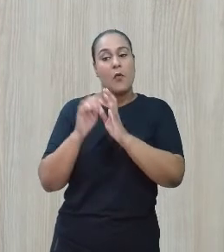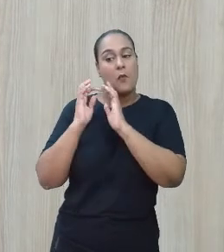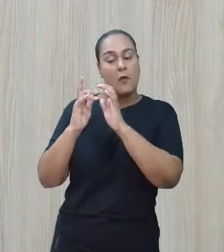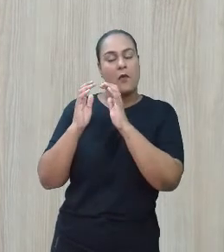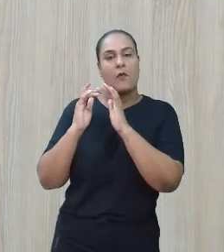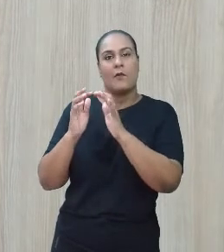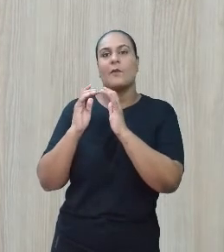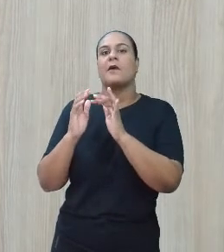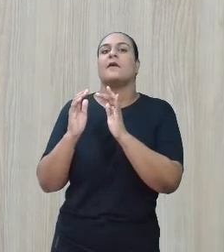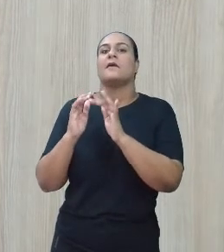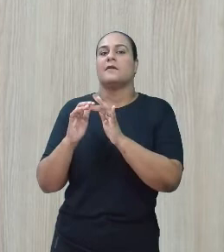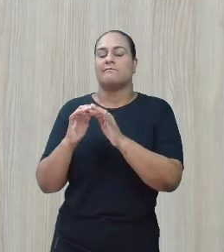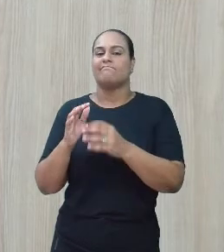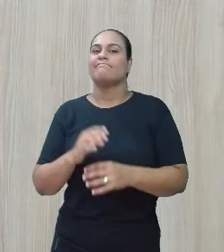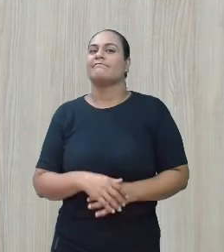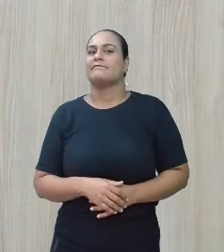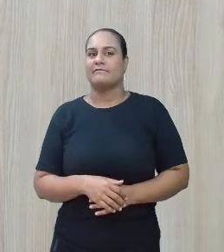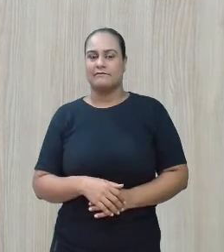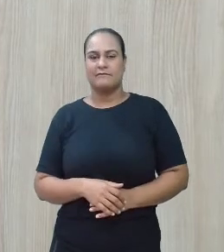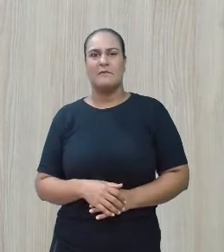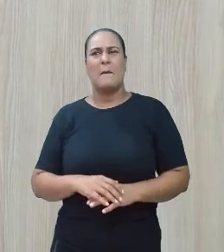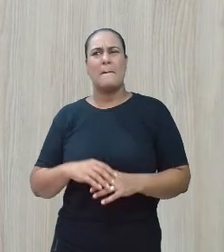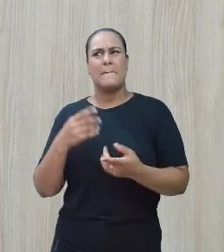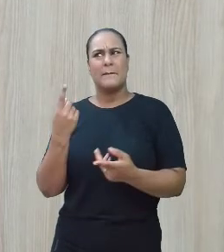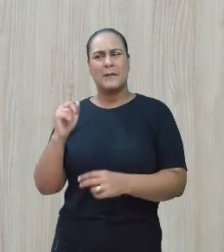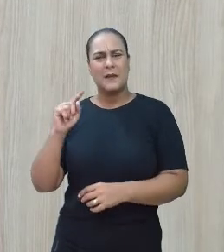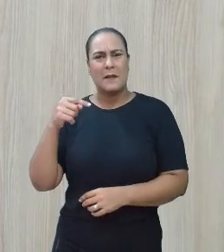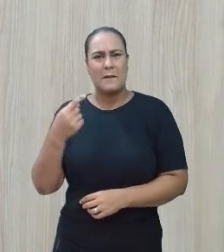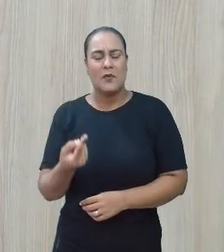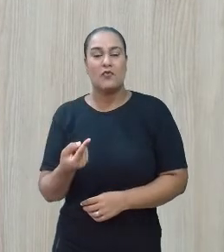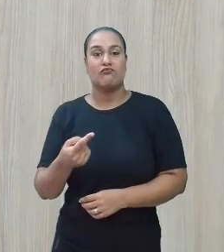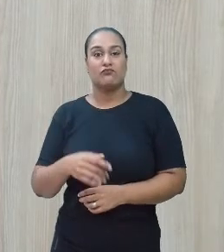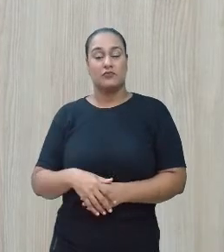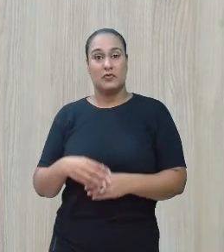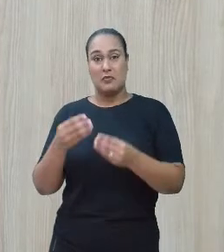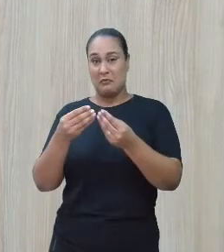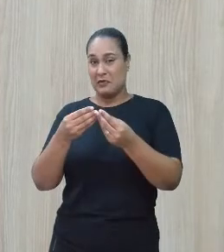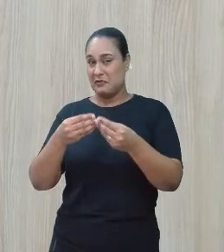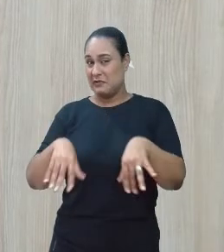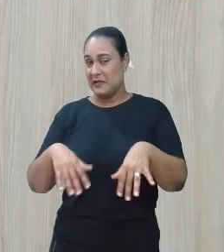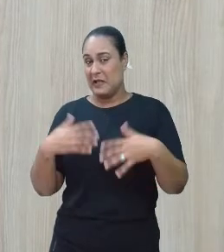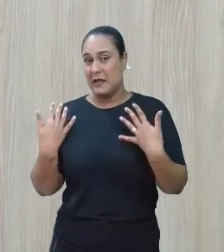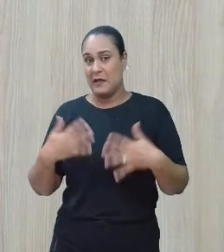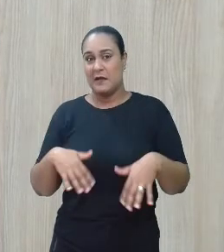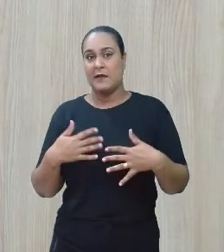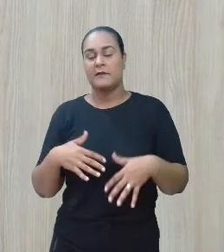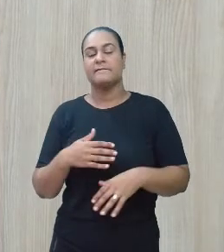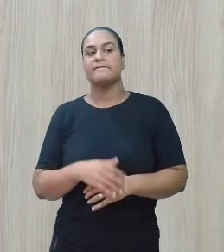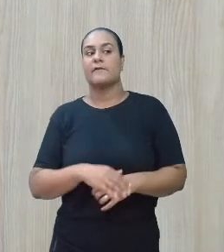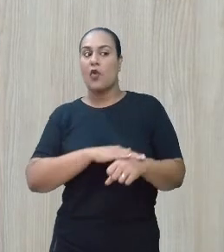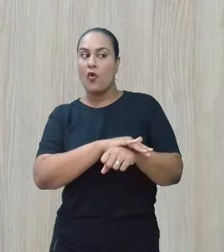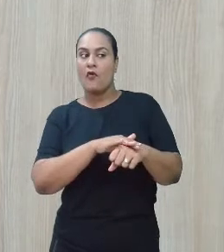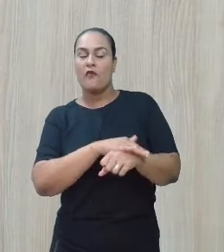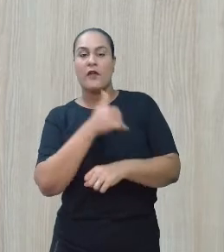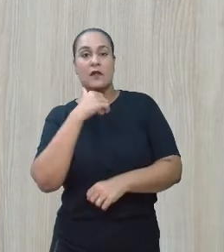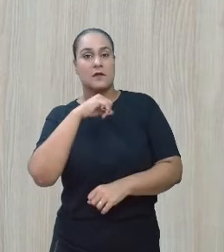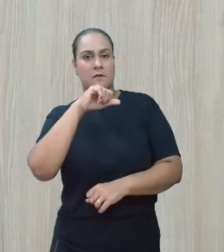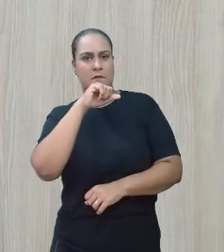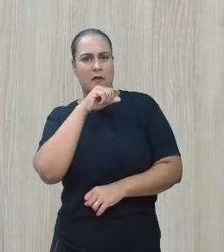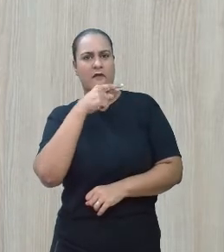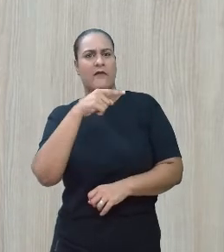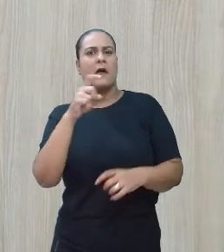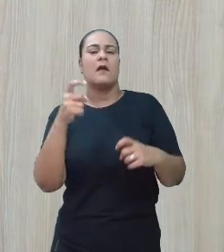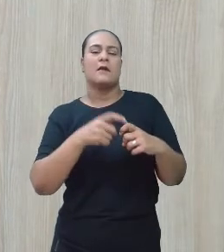e para não se transformar numa enxaqueca crônica, porque é uma dor de cabeça muito intensa. Então, fala com tua mãe aí, vai no postinho mais próximo